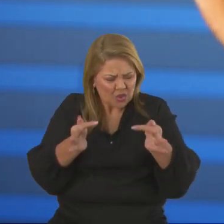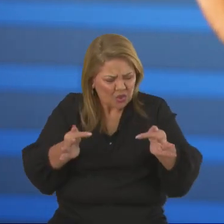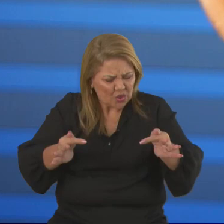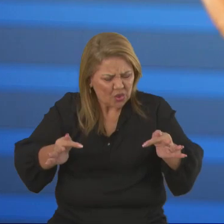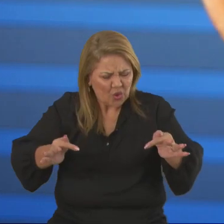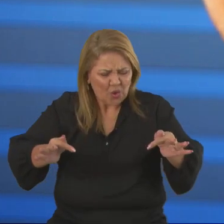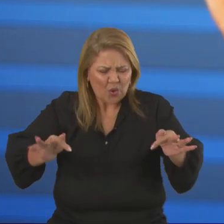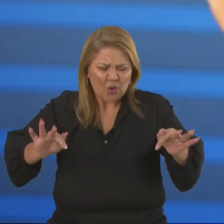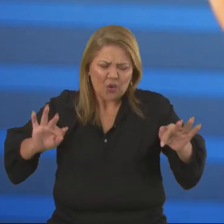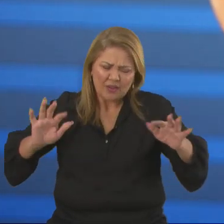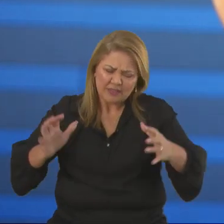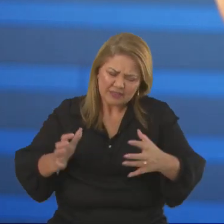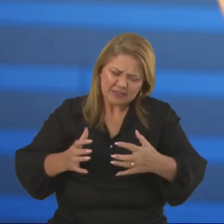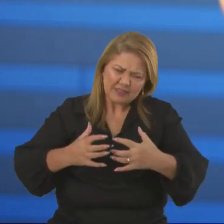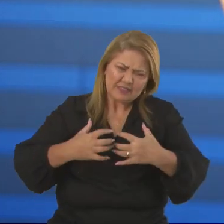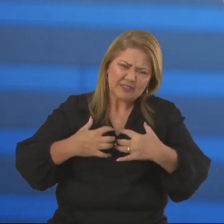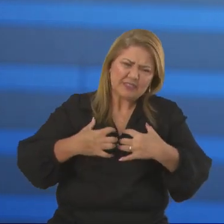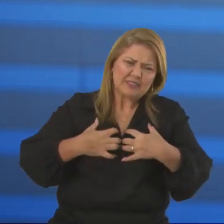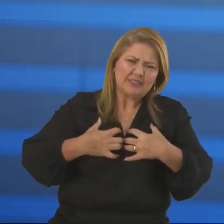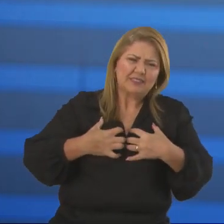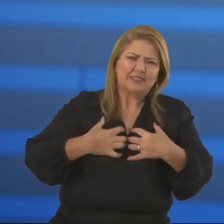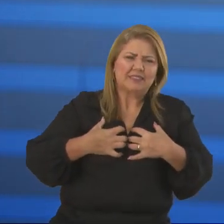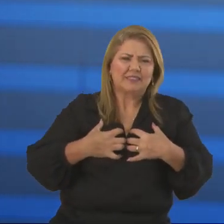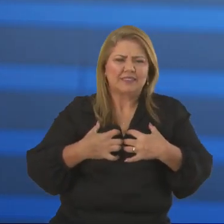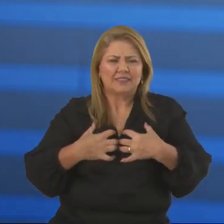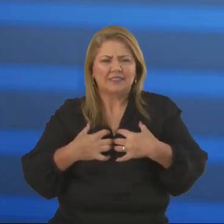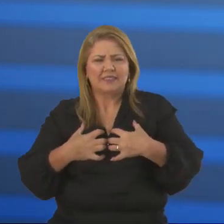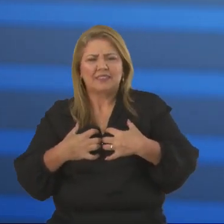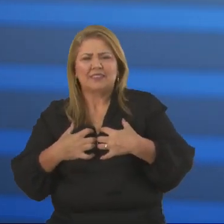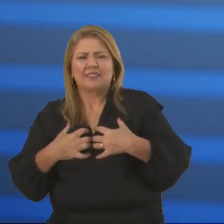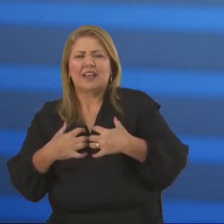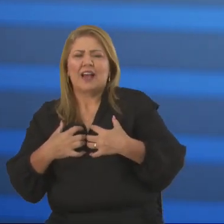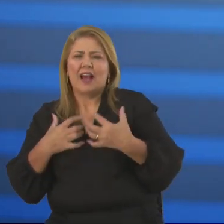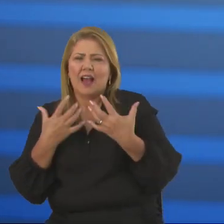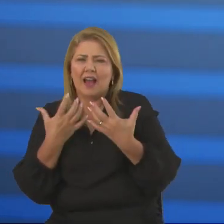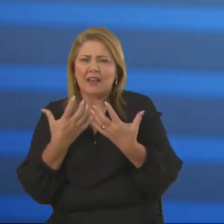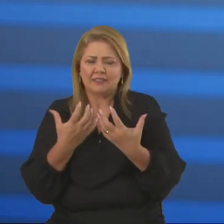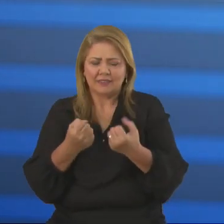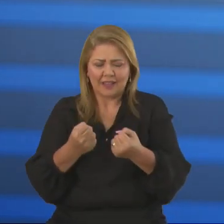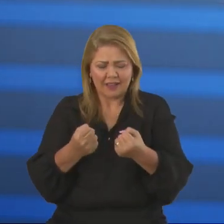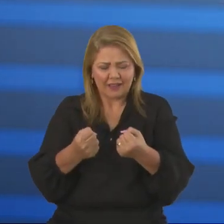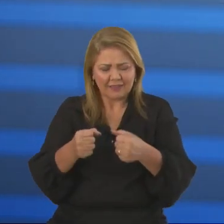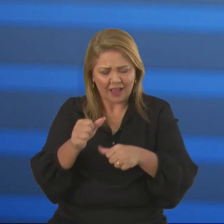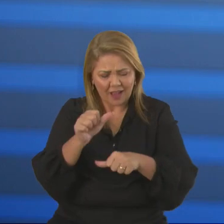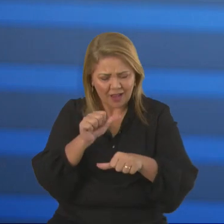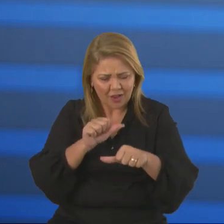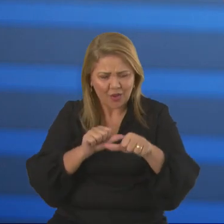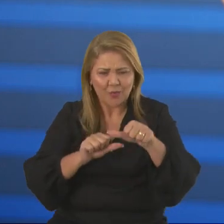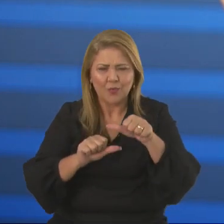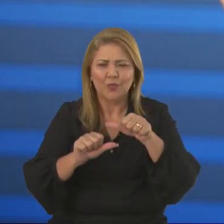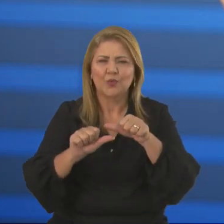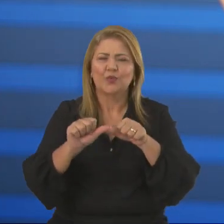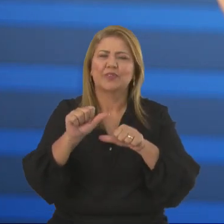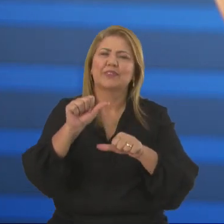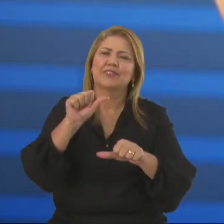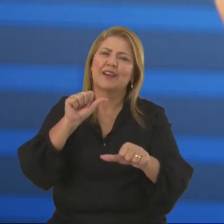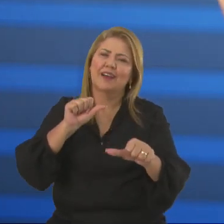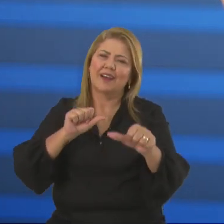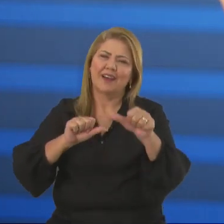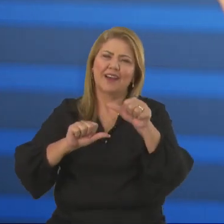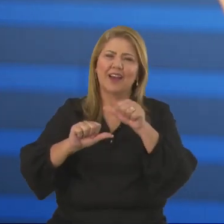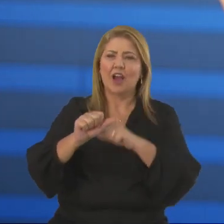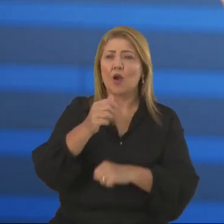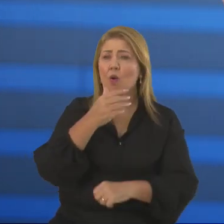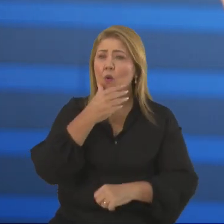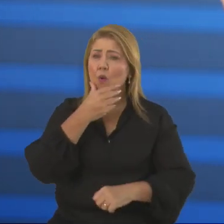dores, aceita que tudo deve mudar. Que o